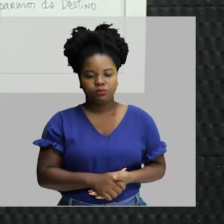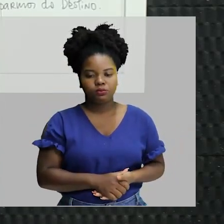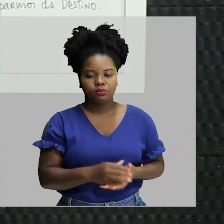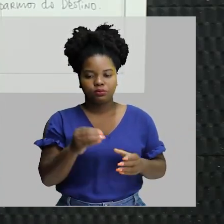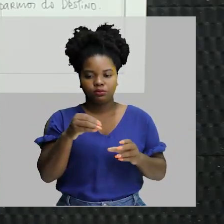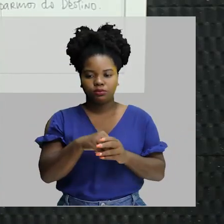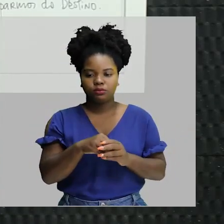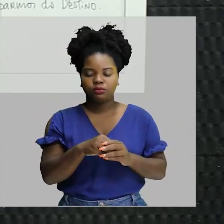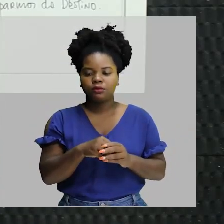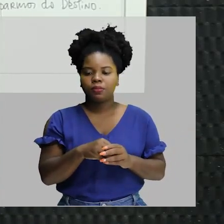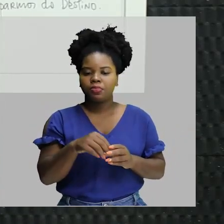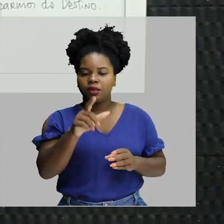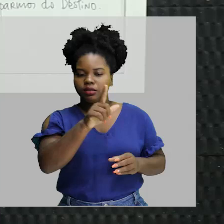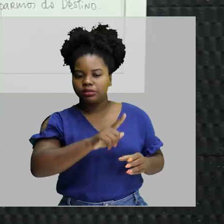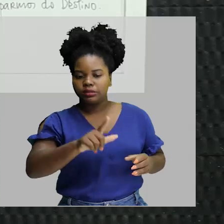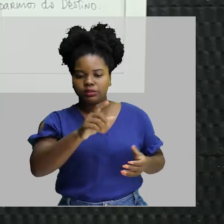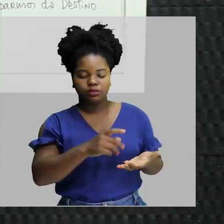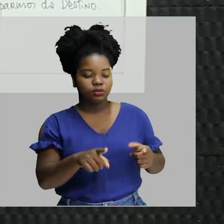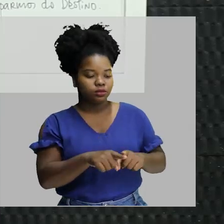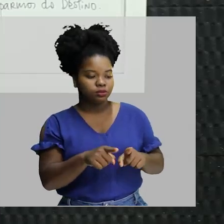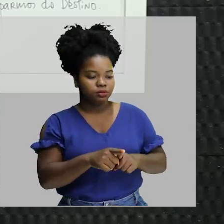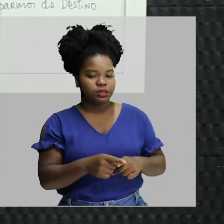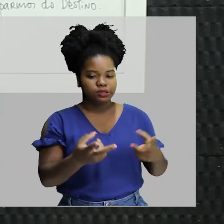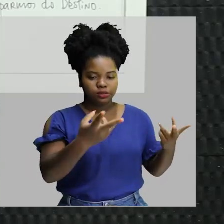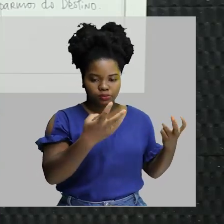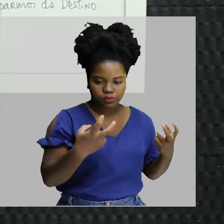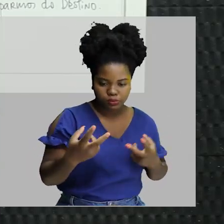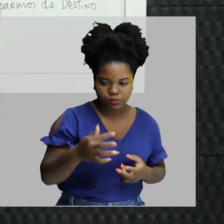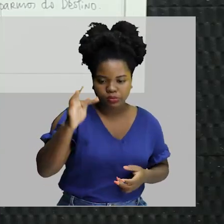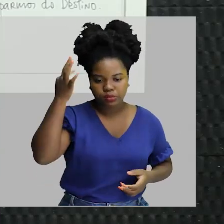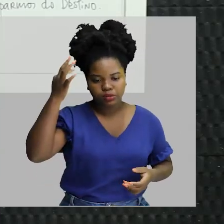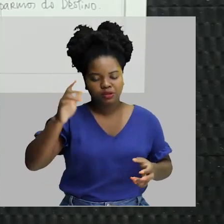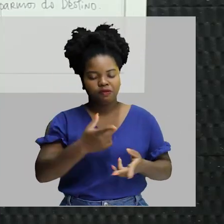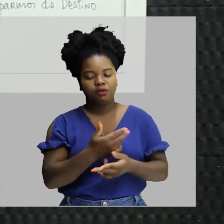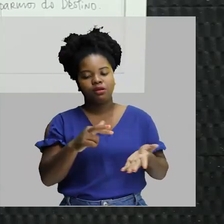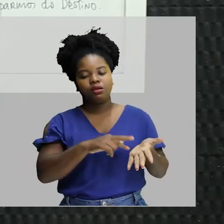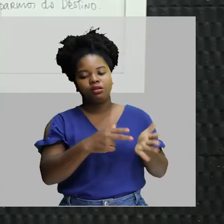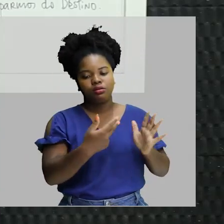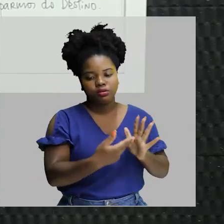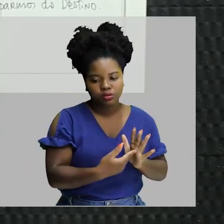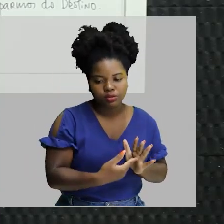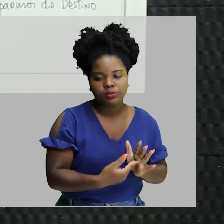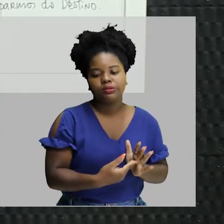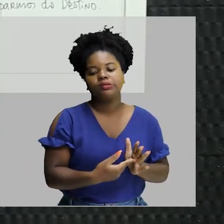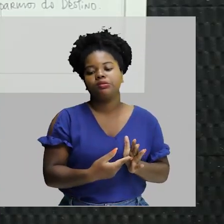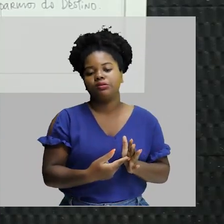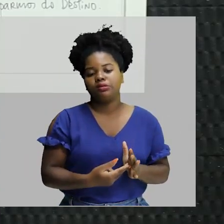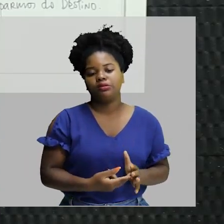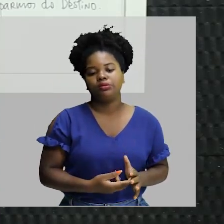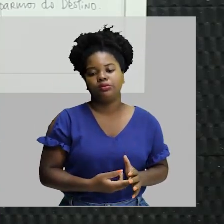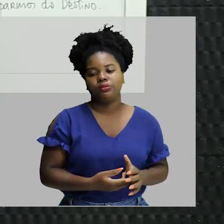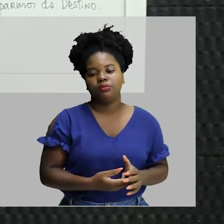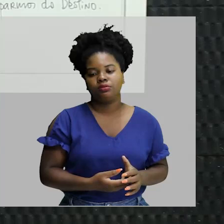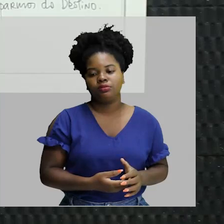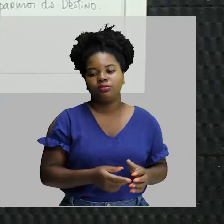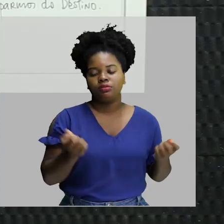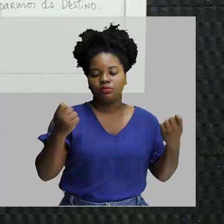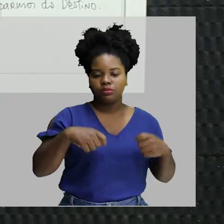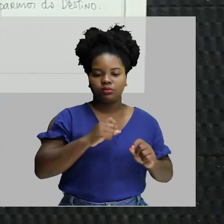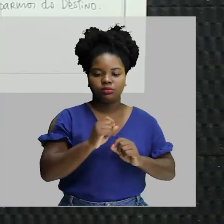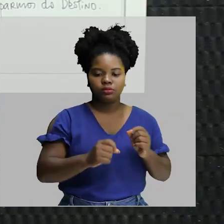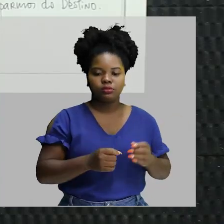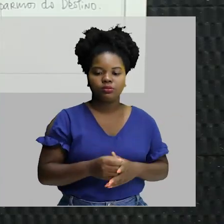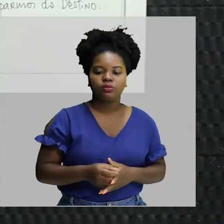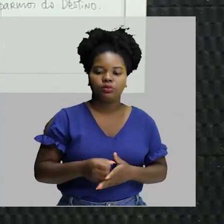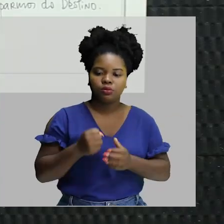dentro dessa leitura filosófica, que traz para a gente várias interpretações daquilo que nós consideramos como percurso do conhecimento da